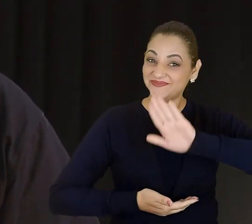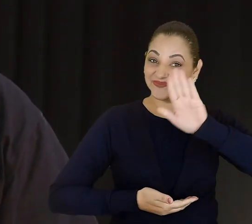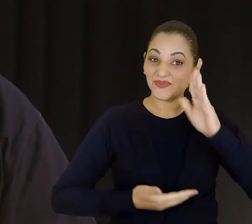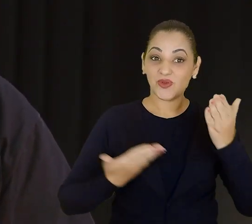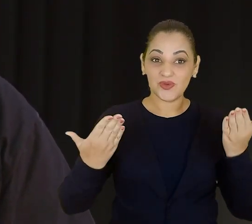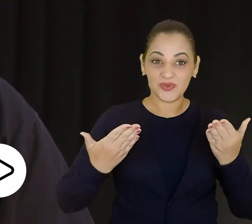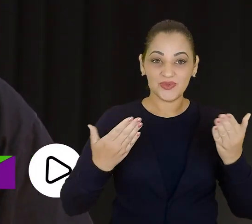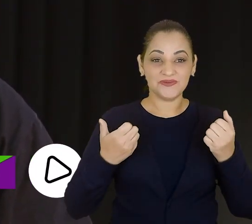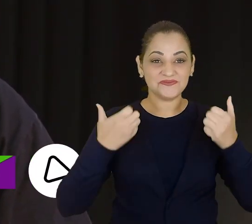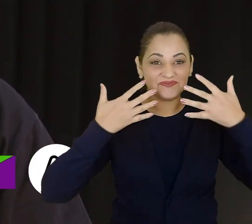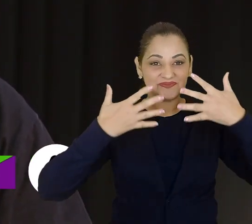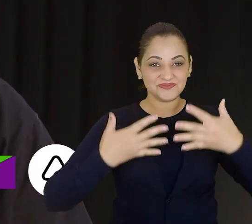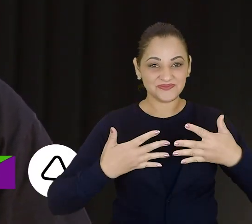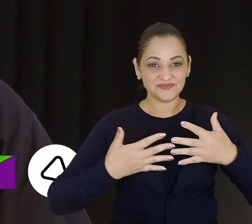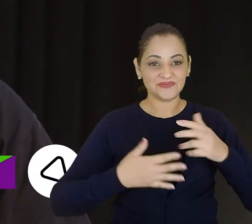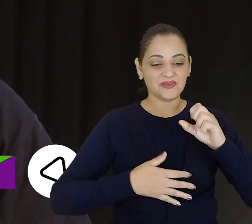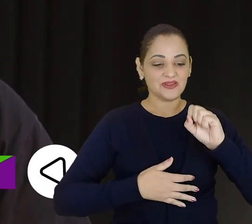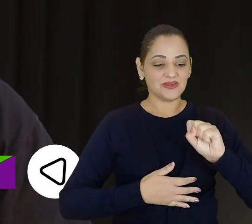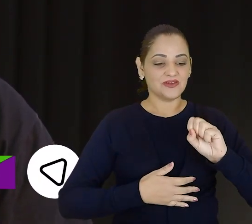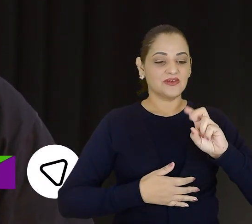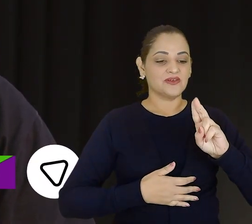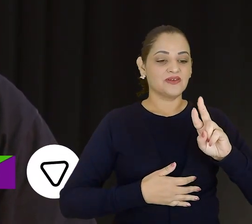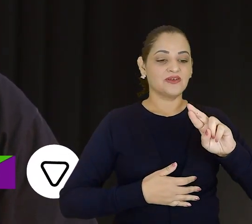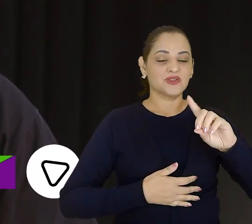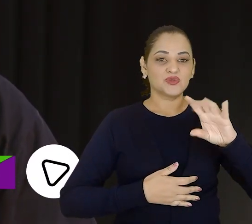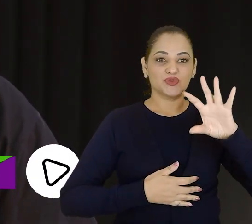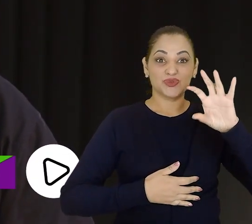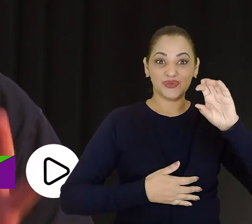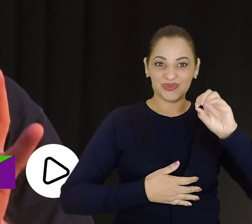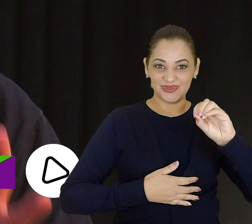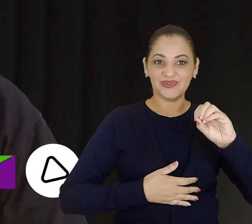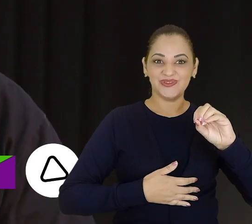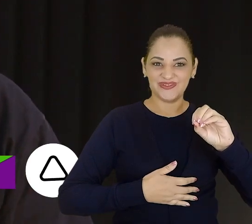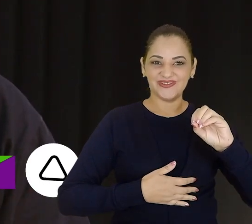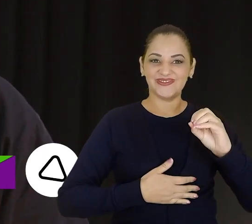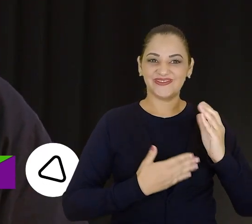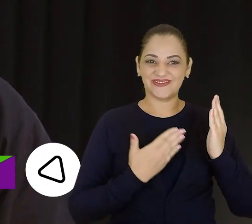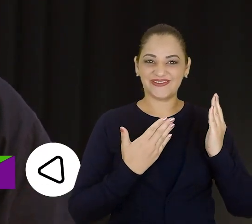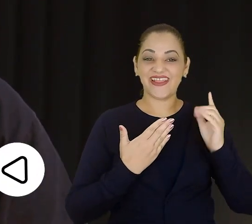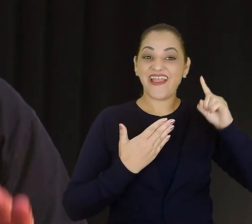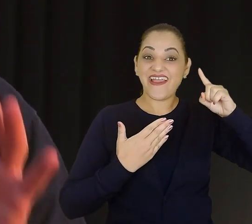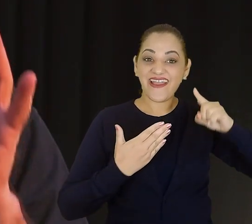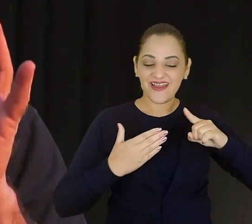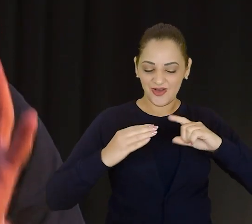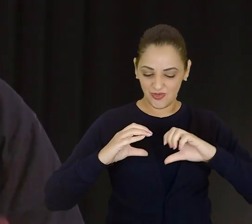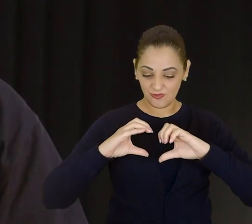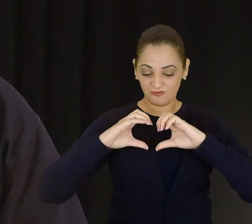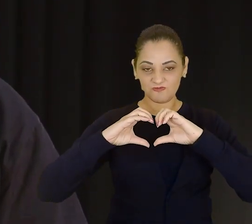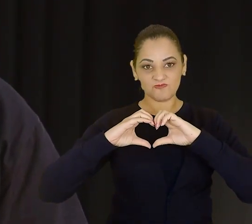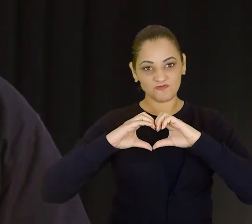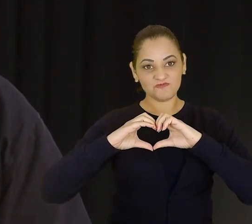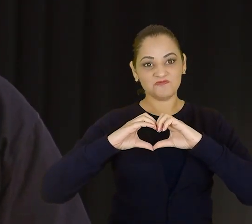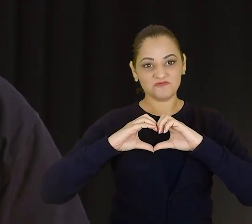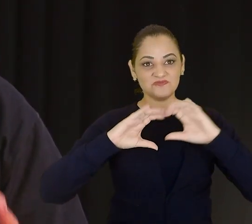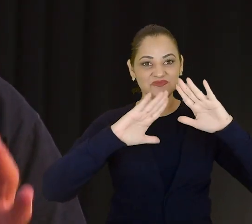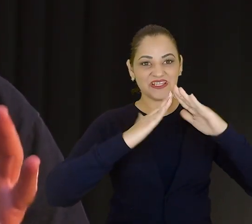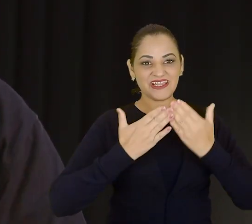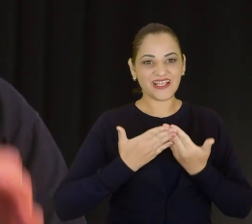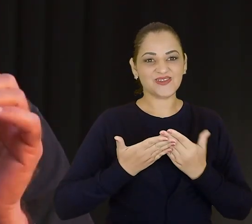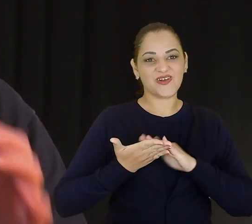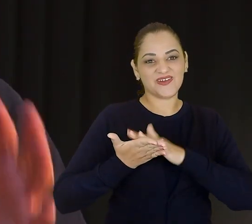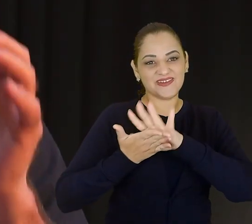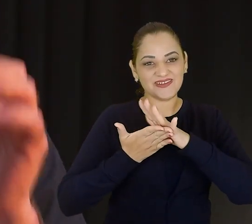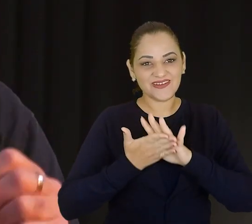Oi, pessoal, hoje vou falar do surdo da escola de samba. Então, o surdo é o coração da escola de samba, ele é responsável pela marcação, né, do